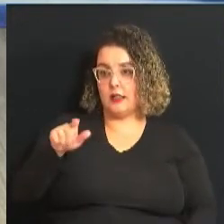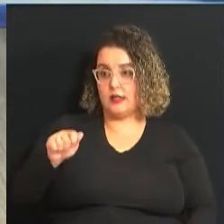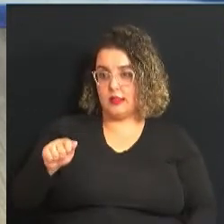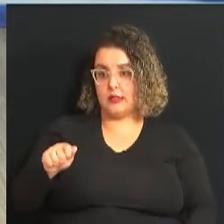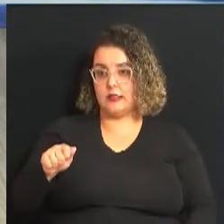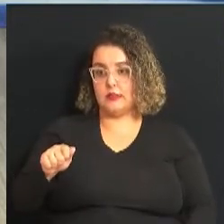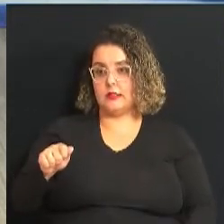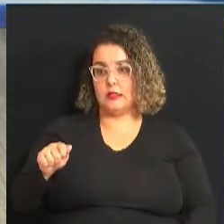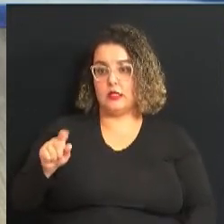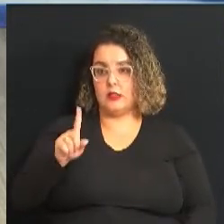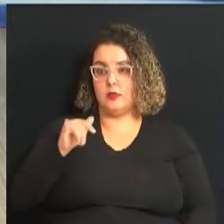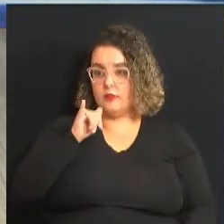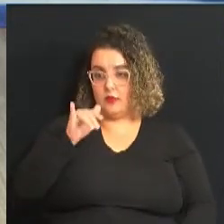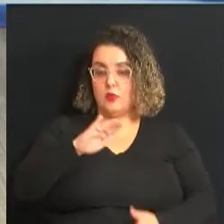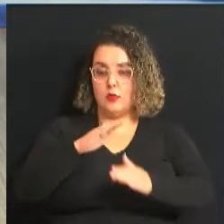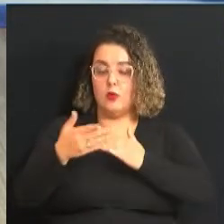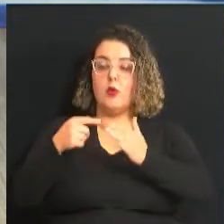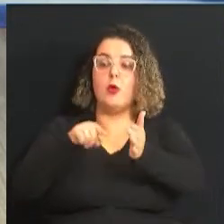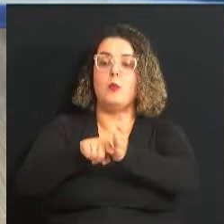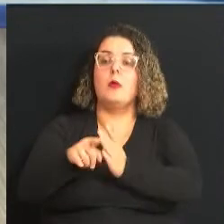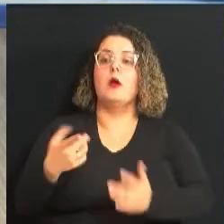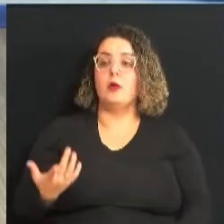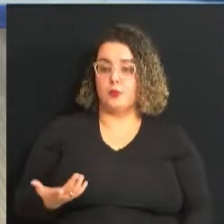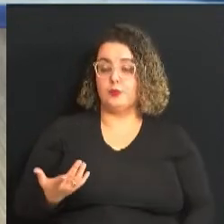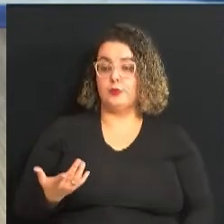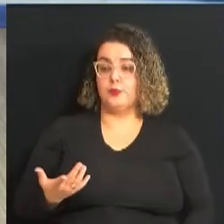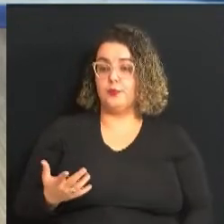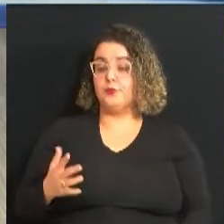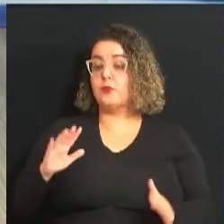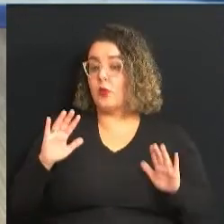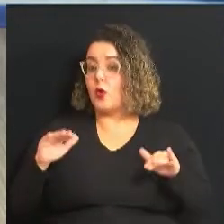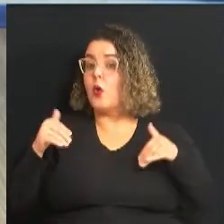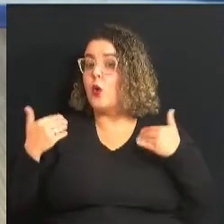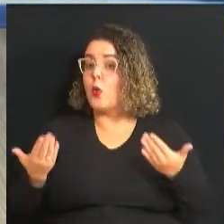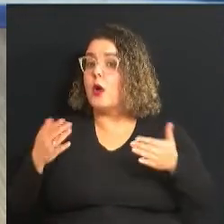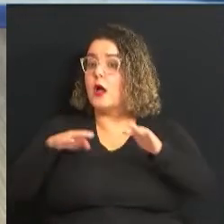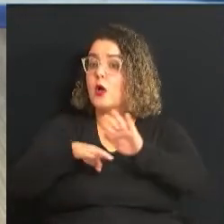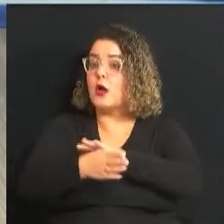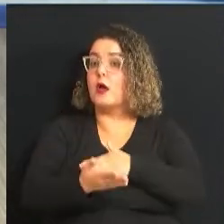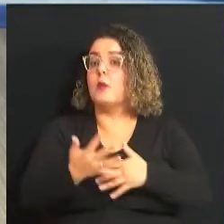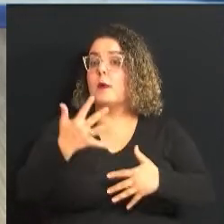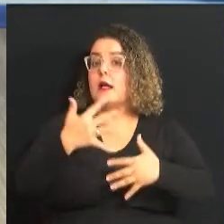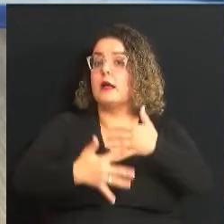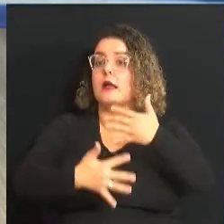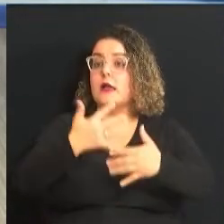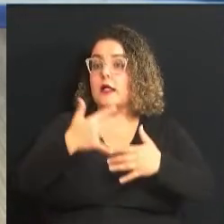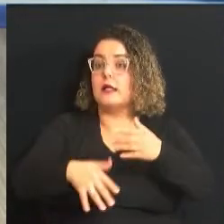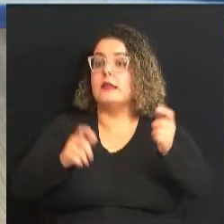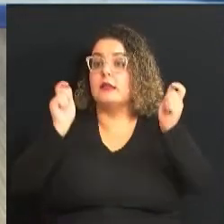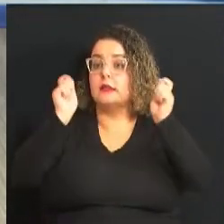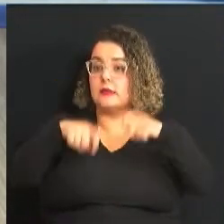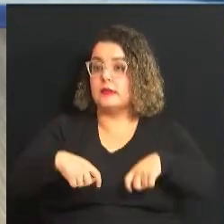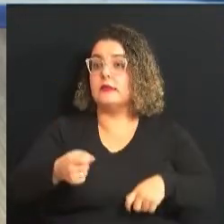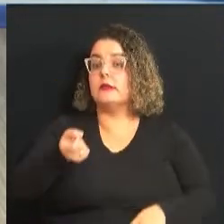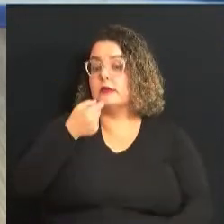o bairro, mas ela pergunta o seguinte: quais hábitos podem interferir na eficácia da